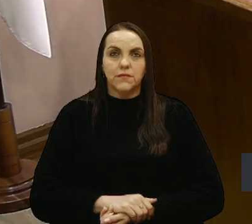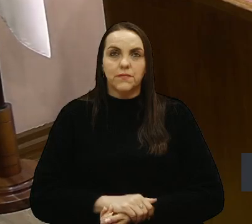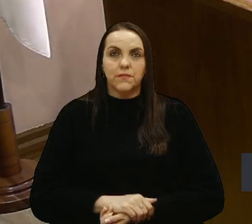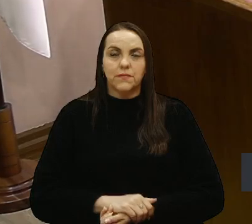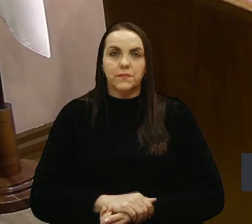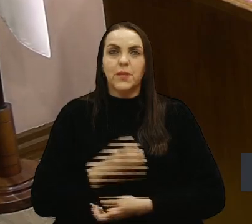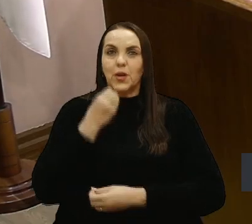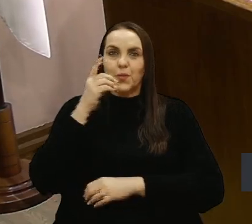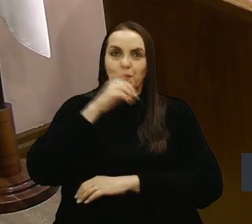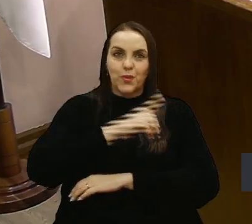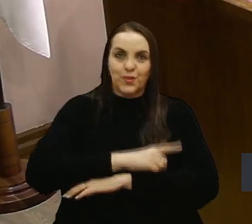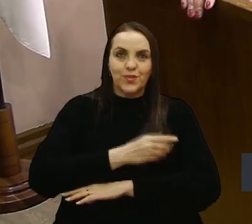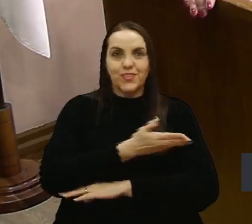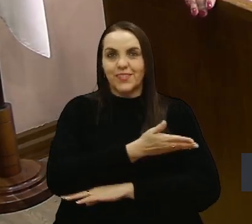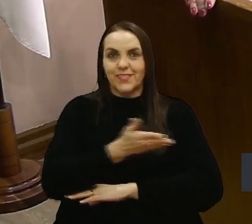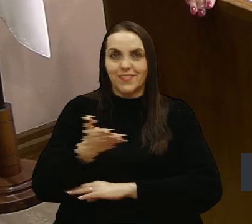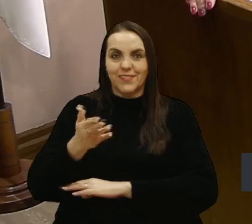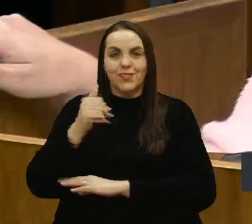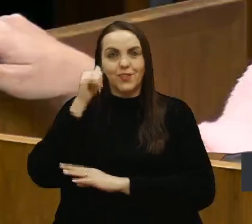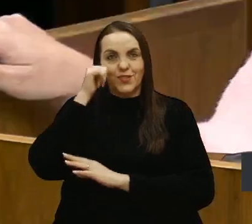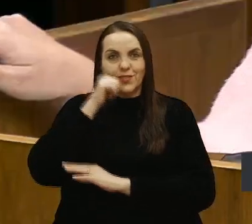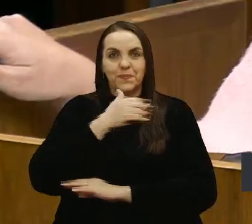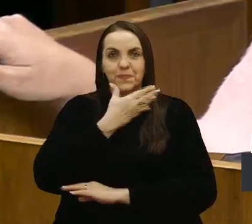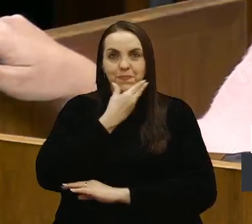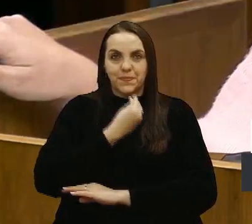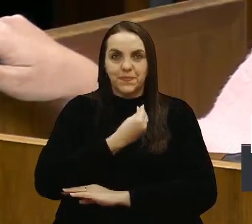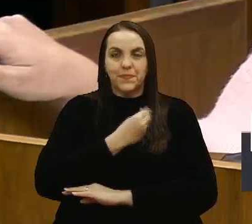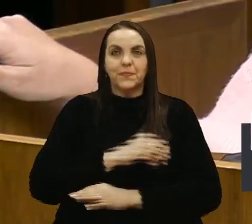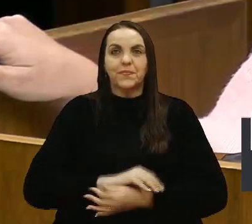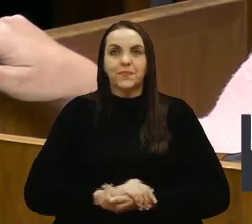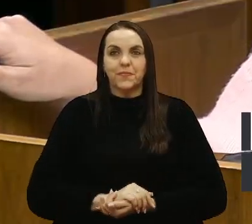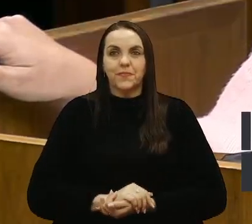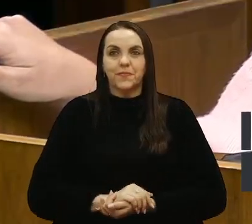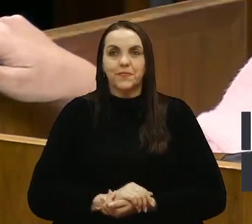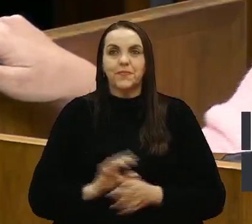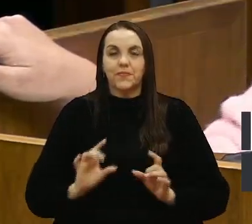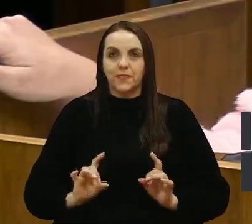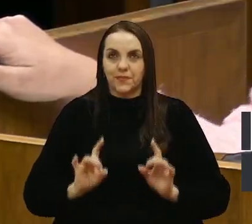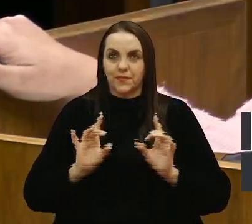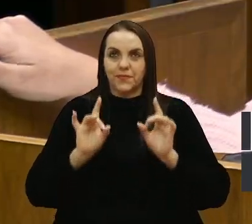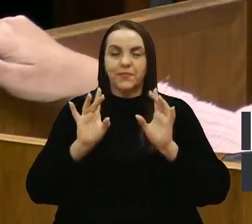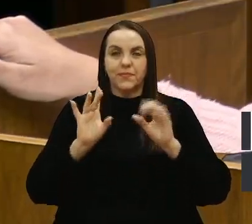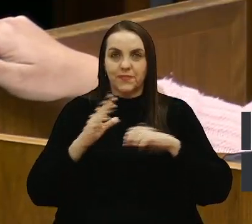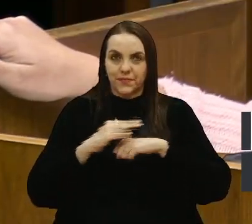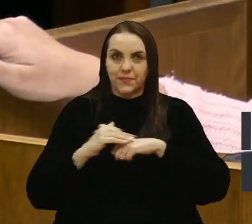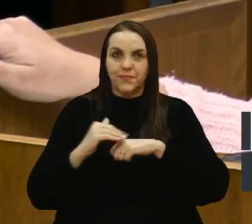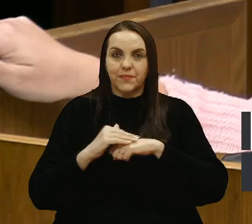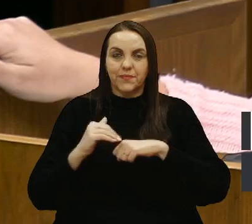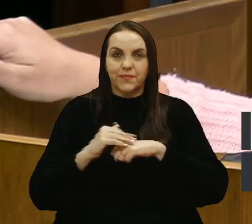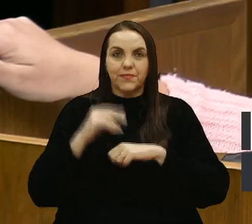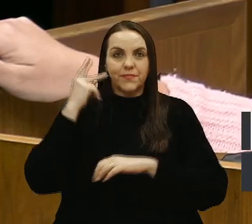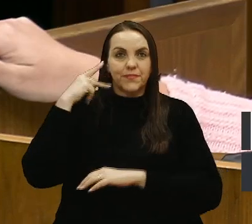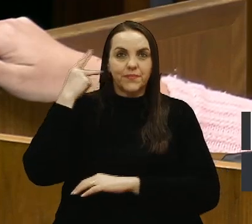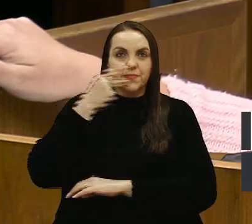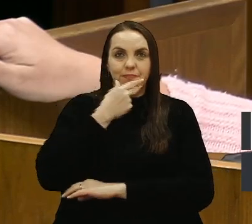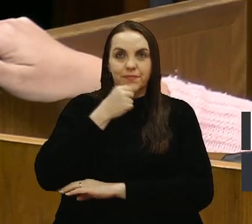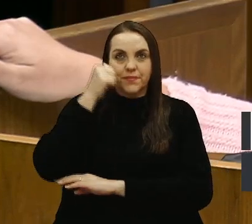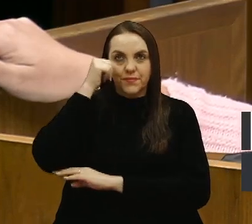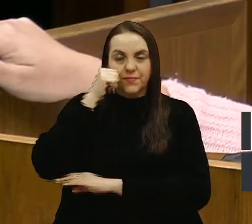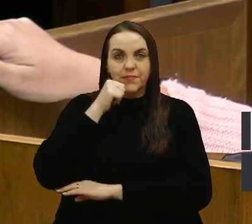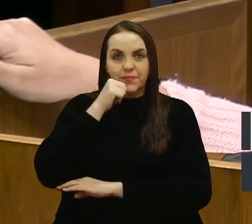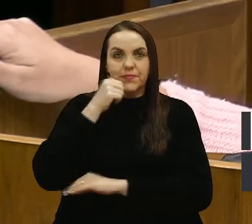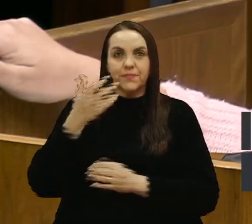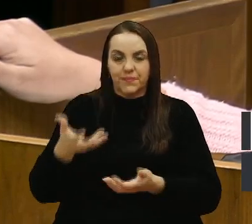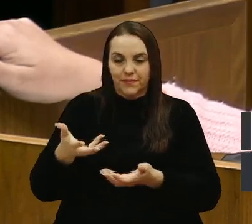Então, bom dia a todas e a todos. Especial carinho aqui às vereadoras e vereadores que nos